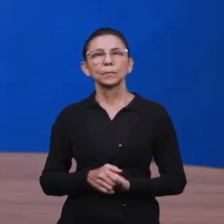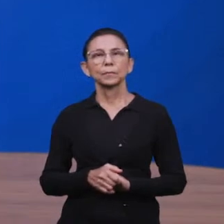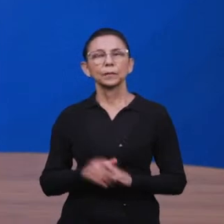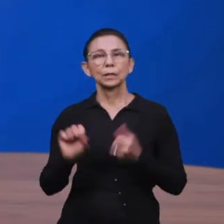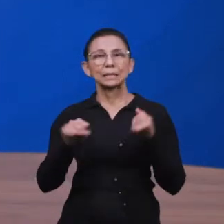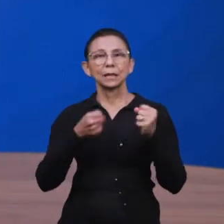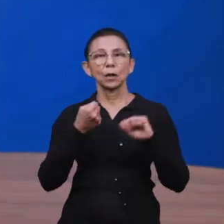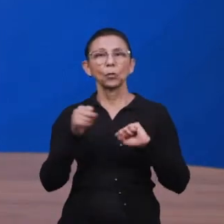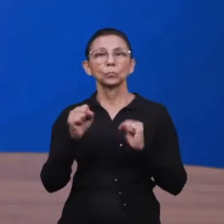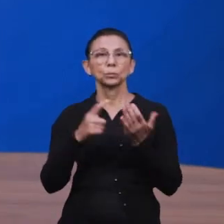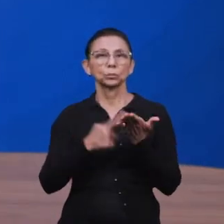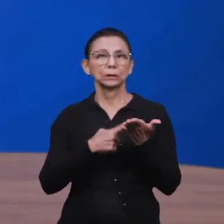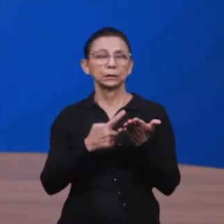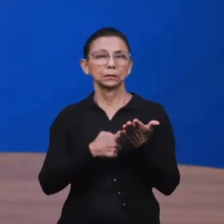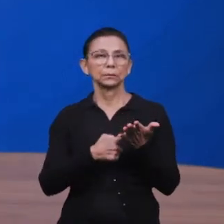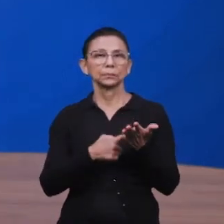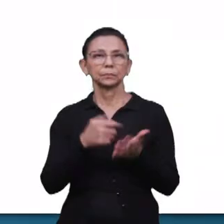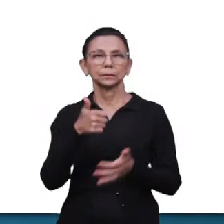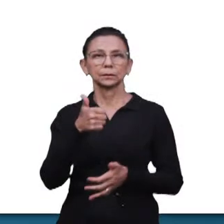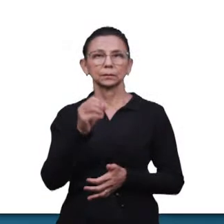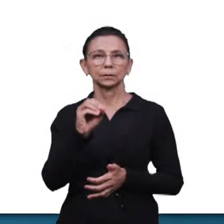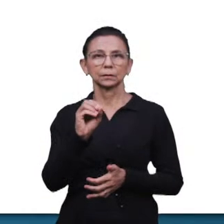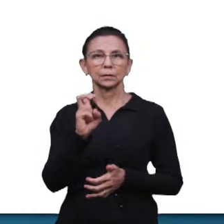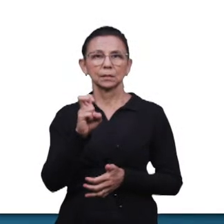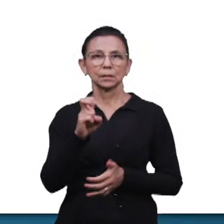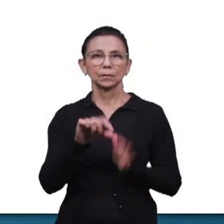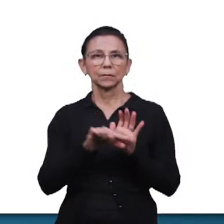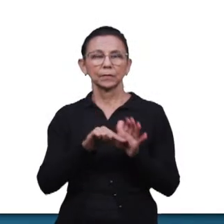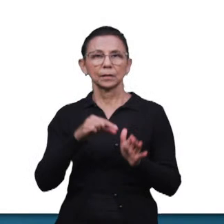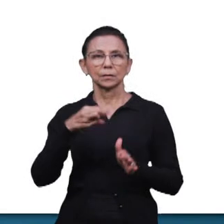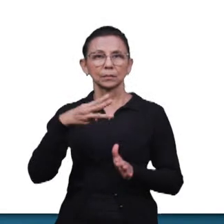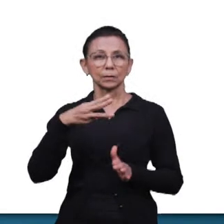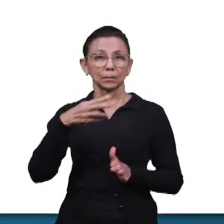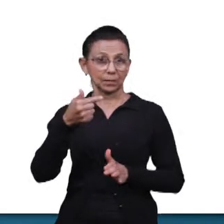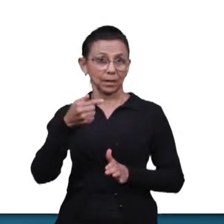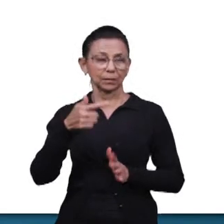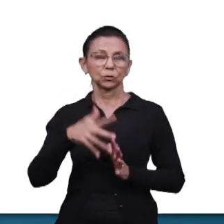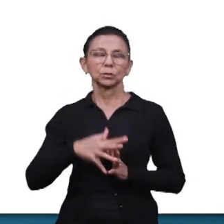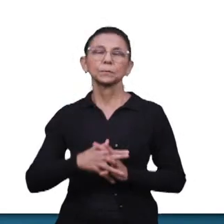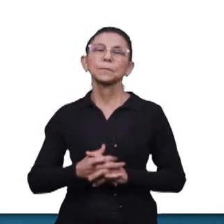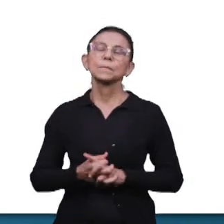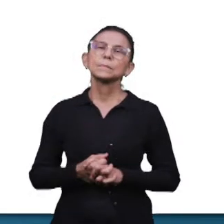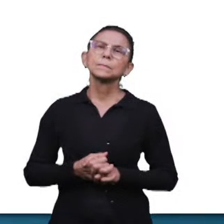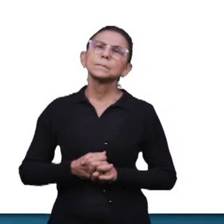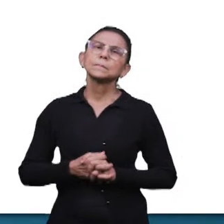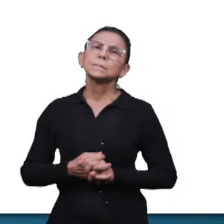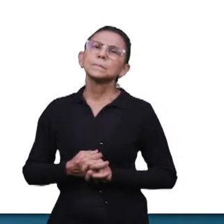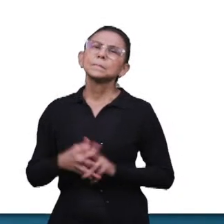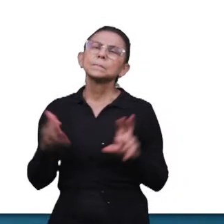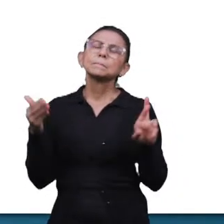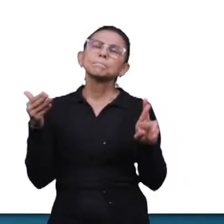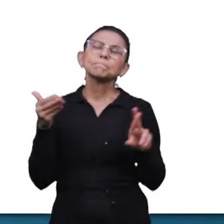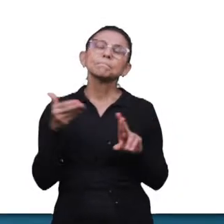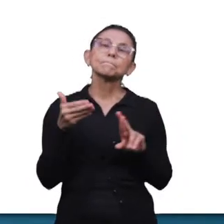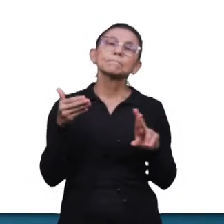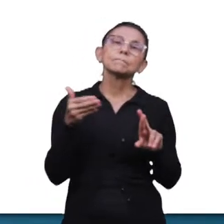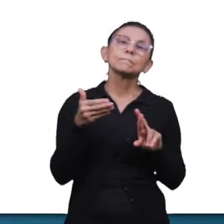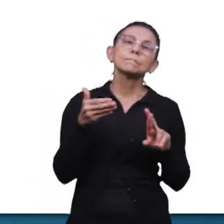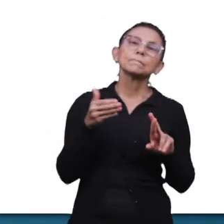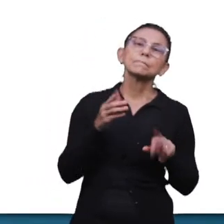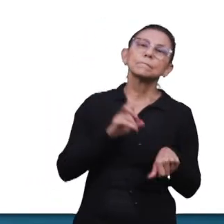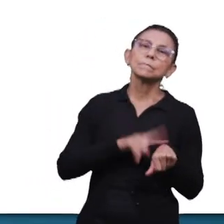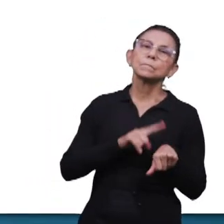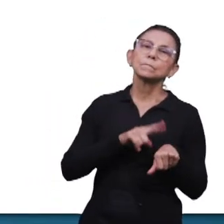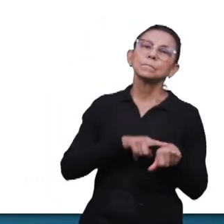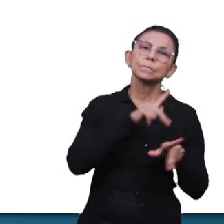de Salmos. No Salmo 105, verso 37, essa é a nossa pergunta, há uma referência à